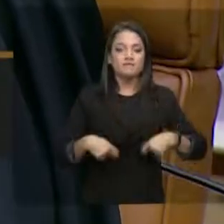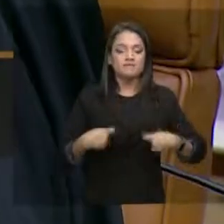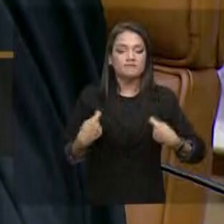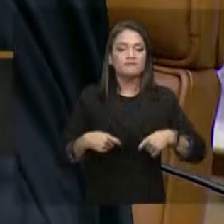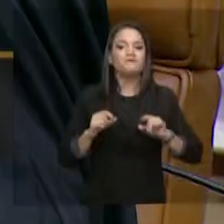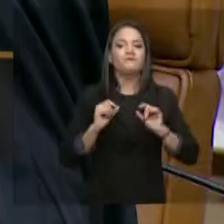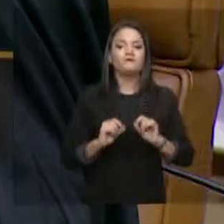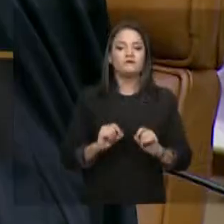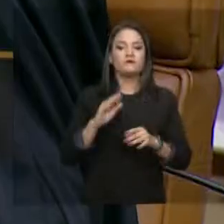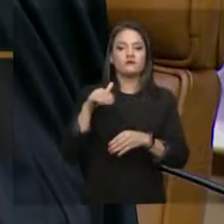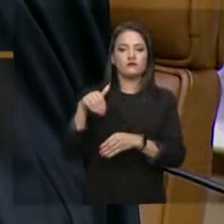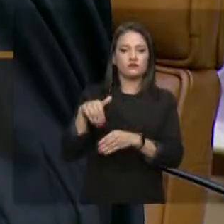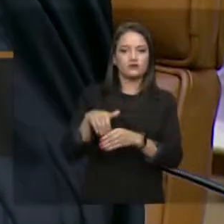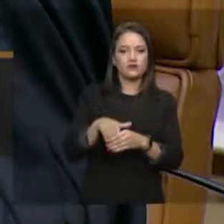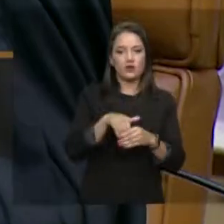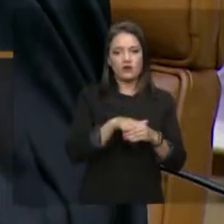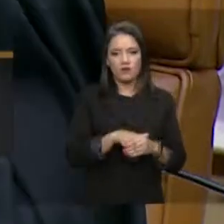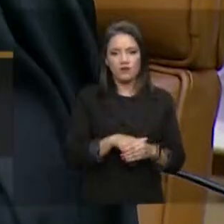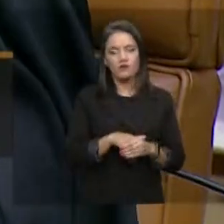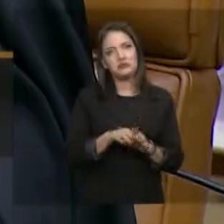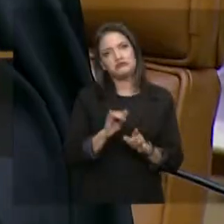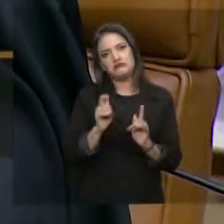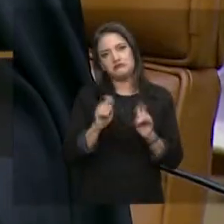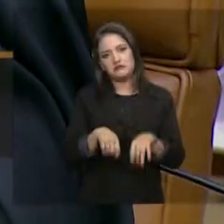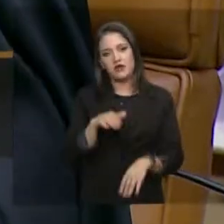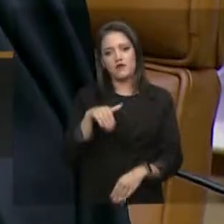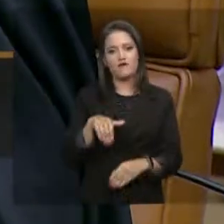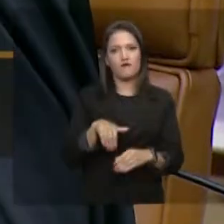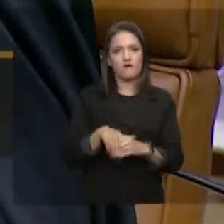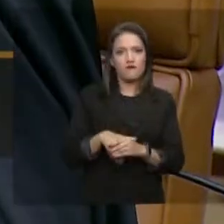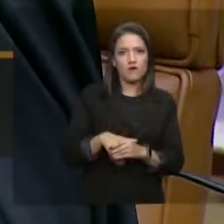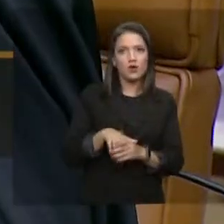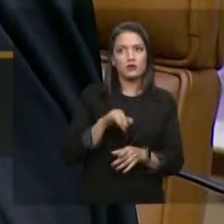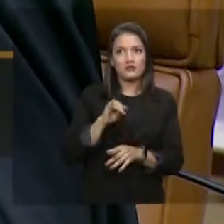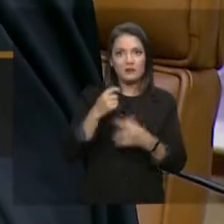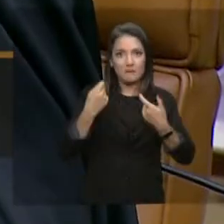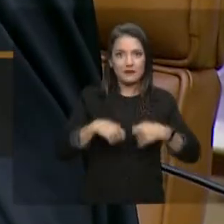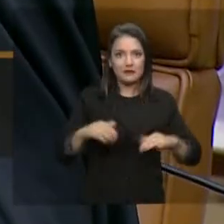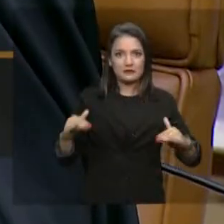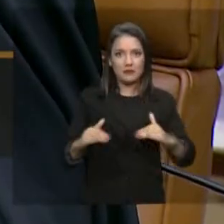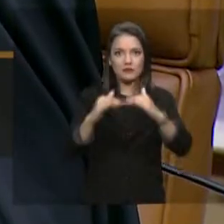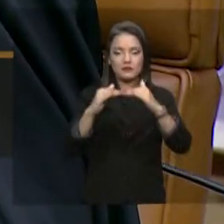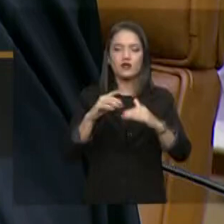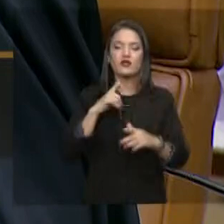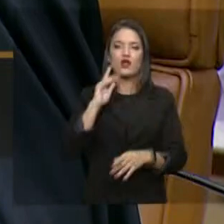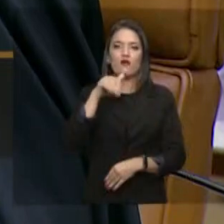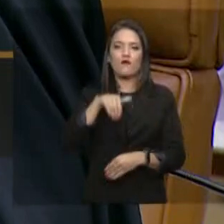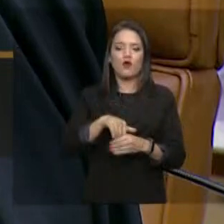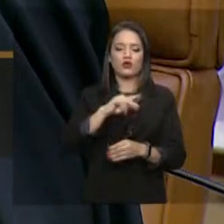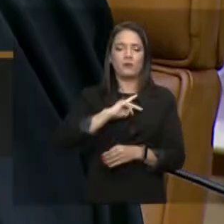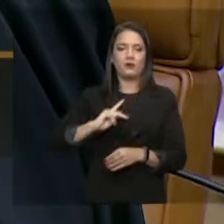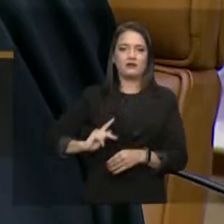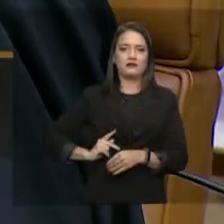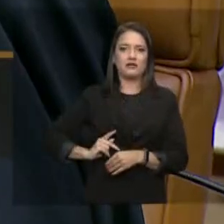do voto de qualidade, se houver possibilidade de desempatar, o próprio Supremo Tribunal Federal,